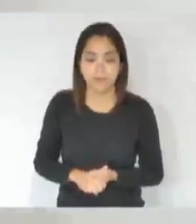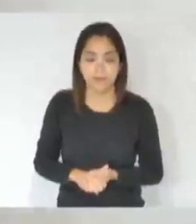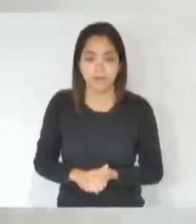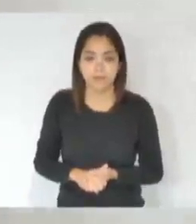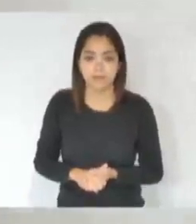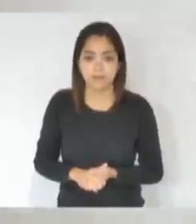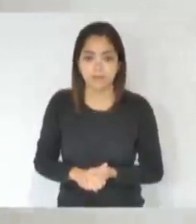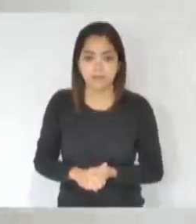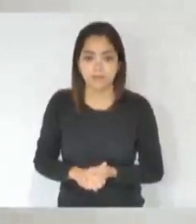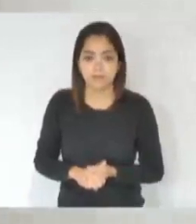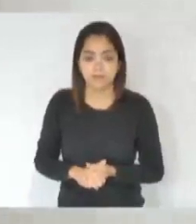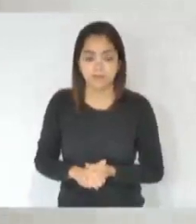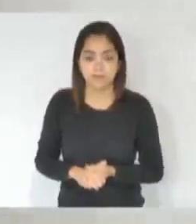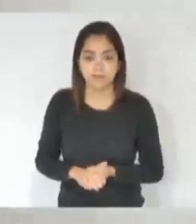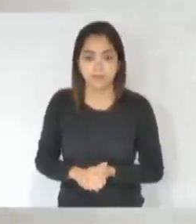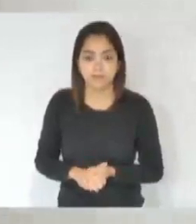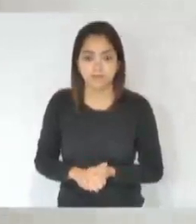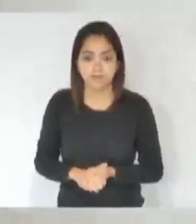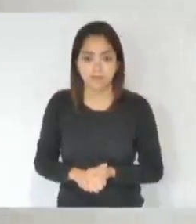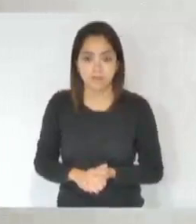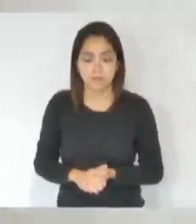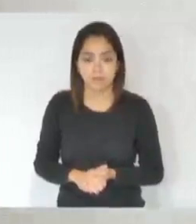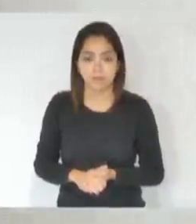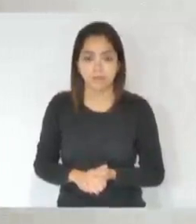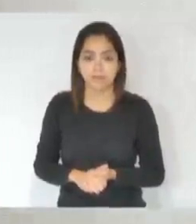Não, Rodrigo fez.